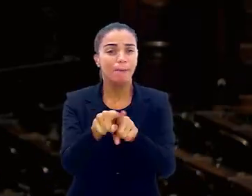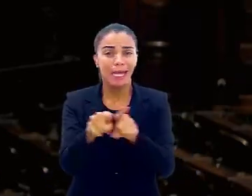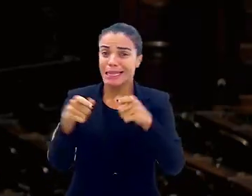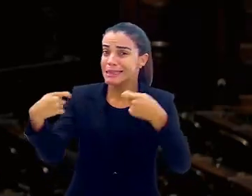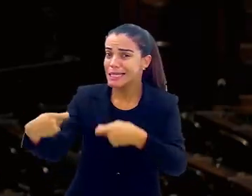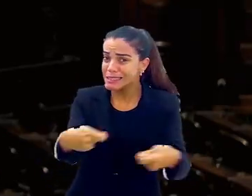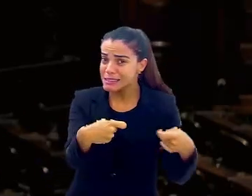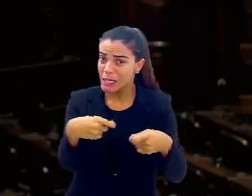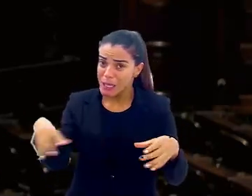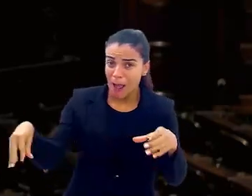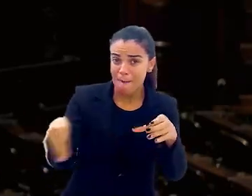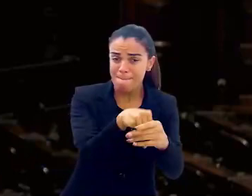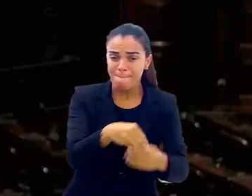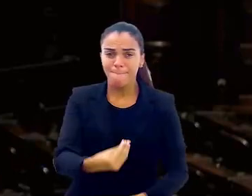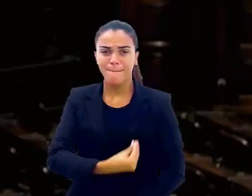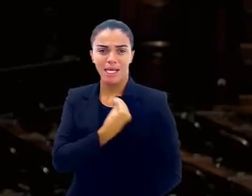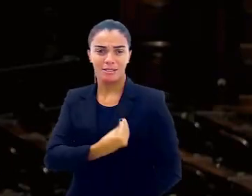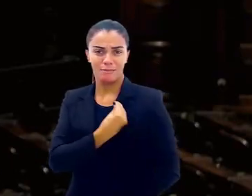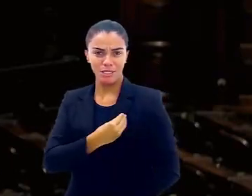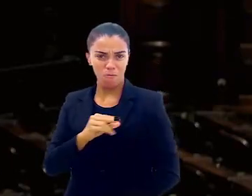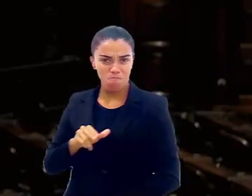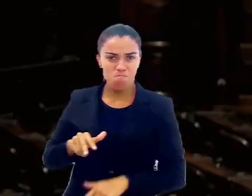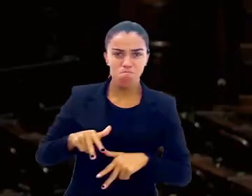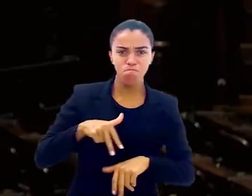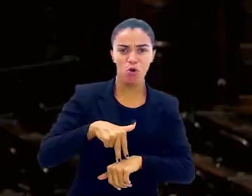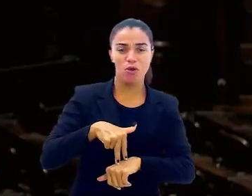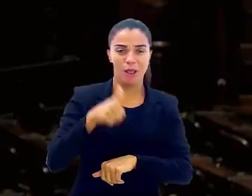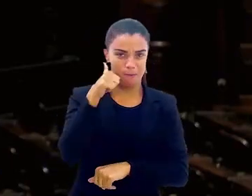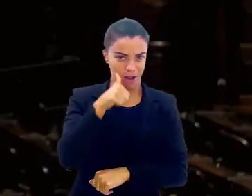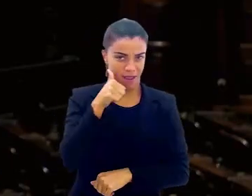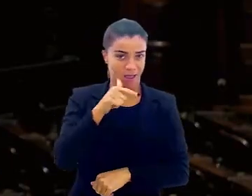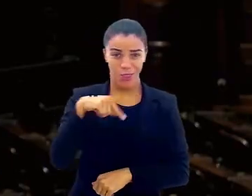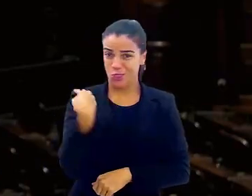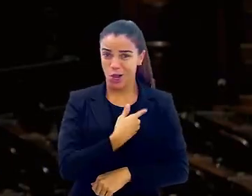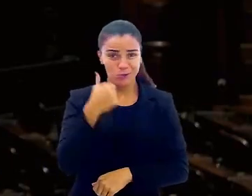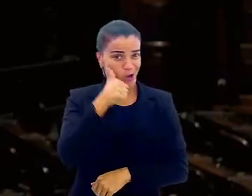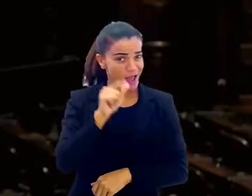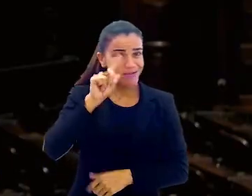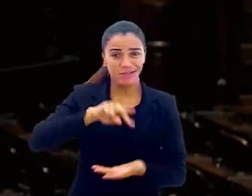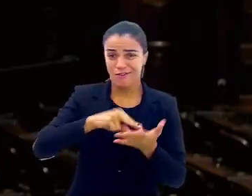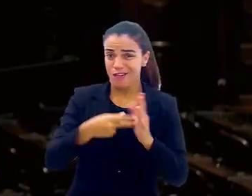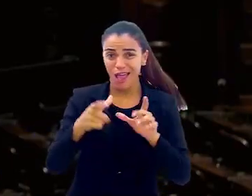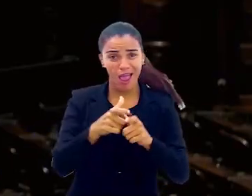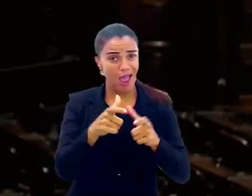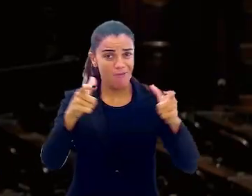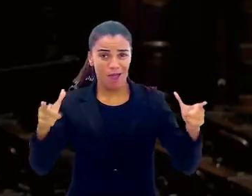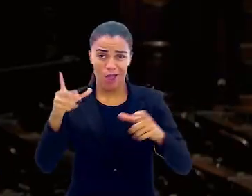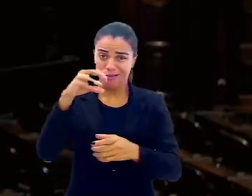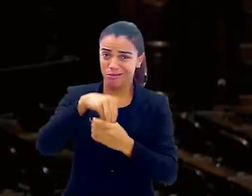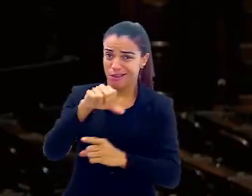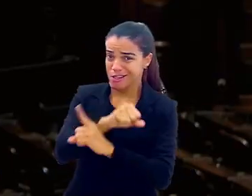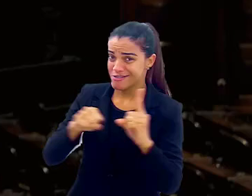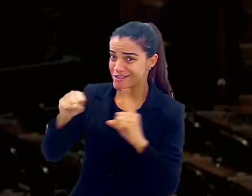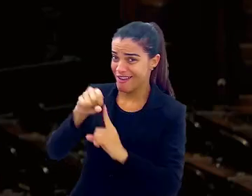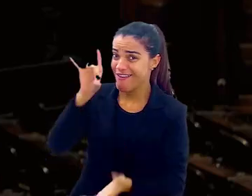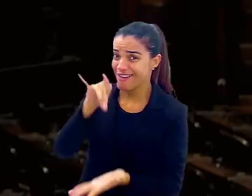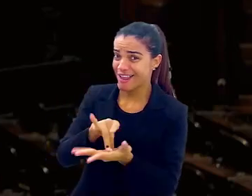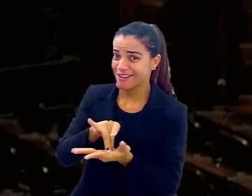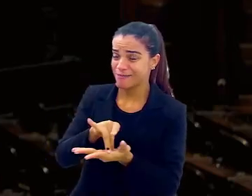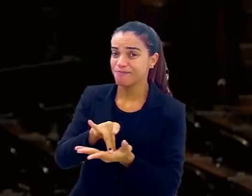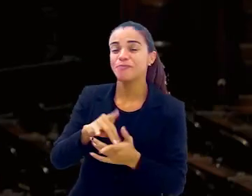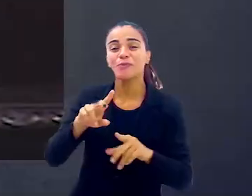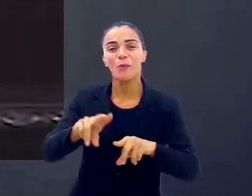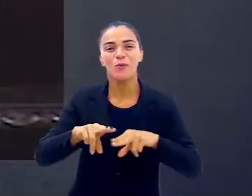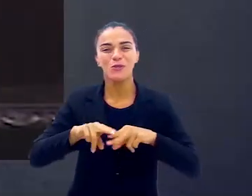olhar e da necessidade da participação feminina. Nós somos a maioria, sempre fomos a maioria na sociedade, né? Essa que é a